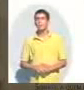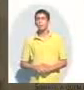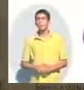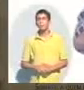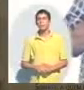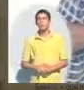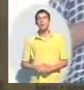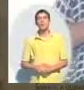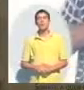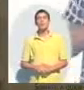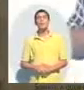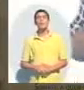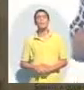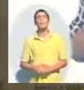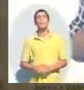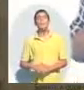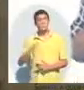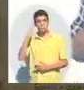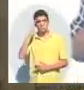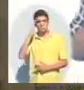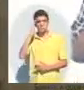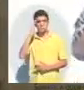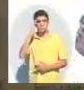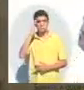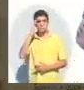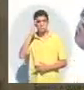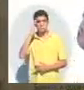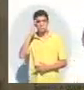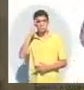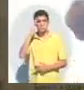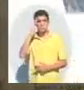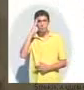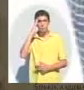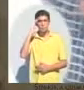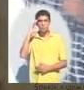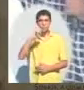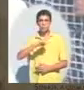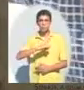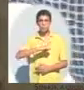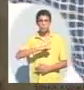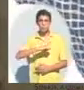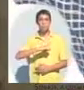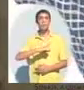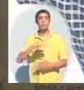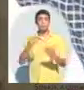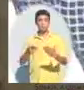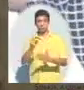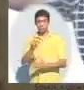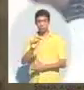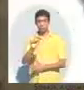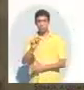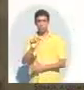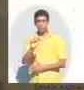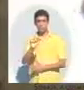que pudessem ir no Vaticano para atender o Papa? Mas o Papa tem que sair do Vaticano e ir lá para o hospital.